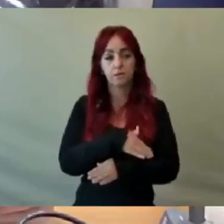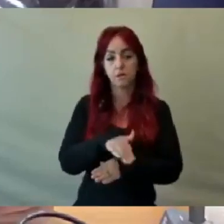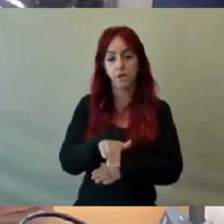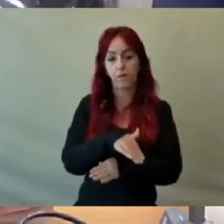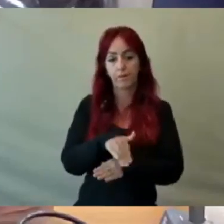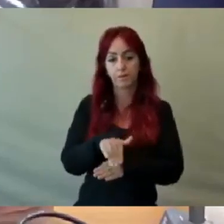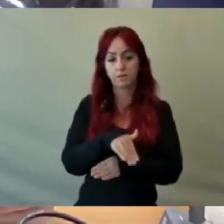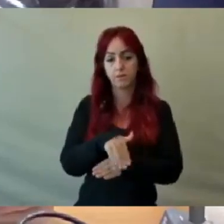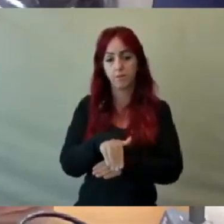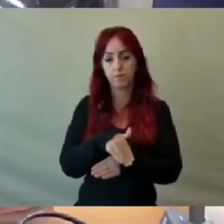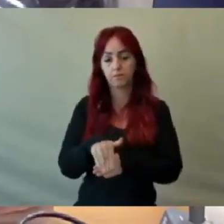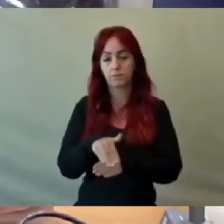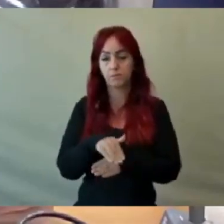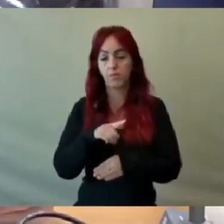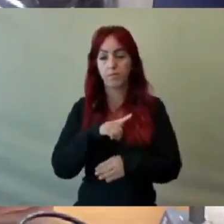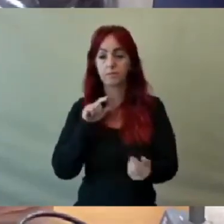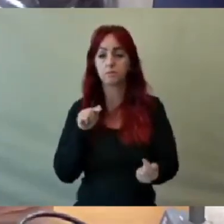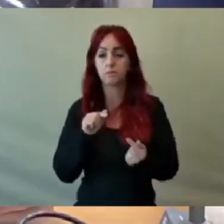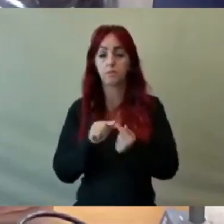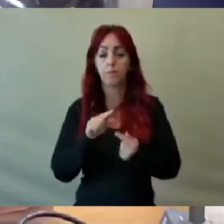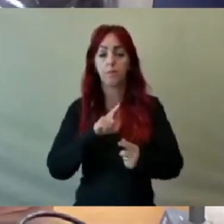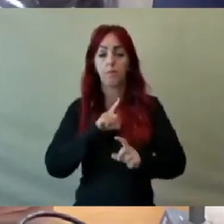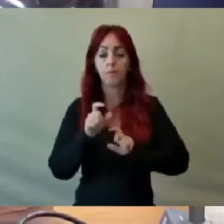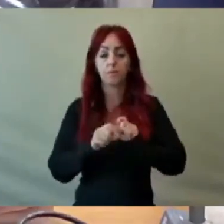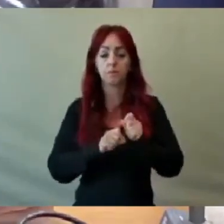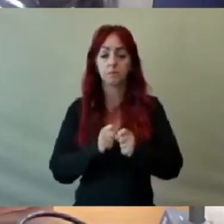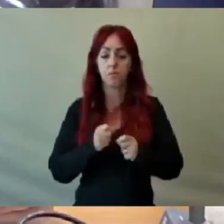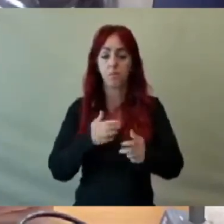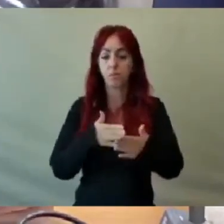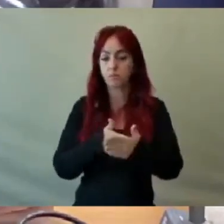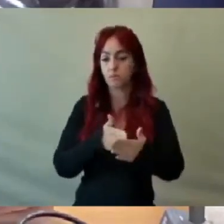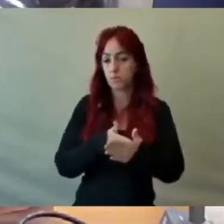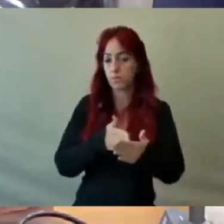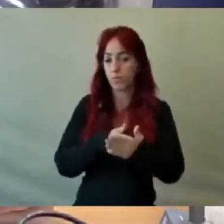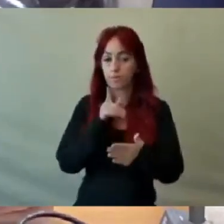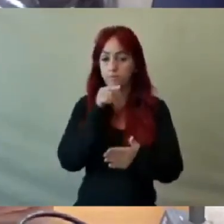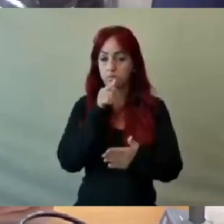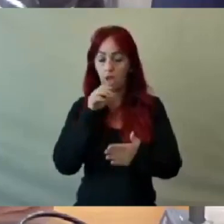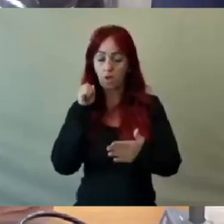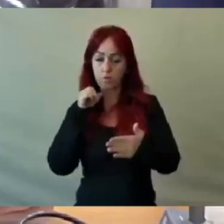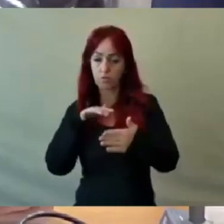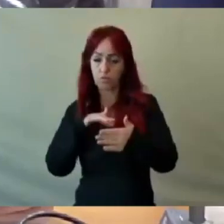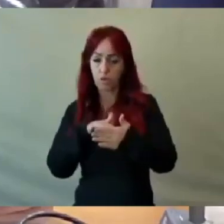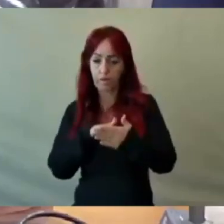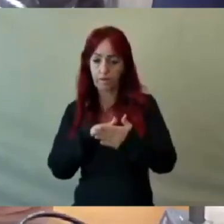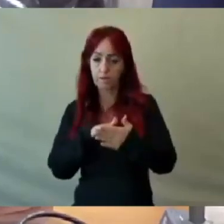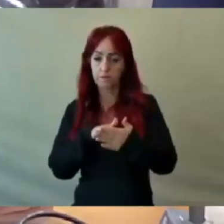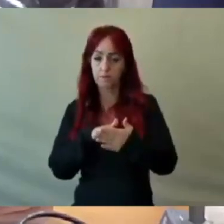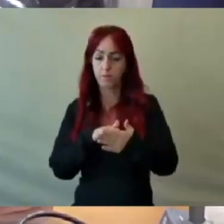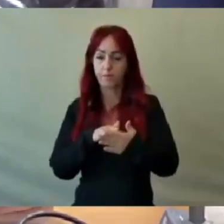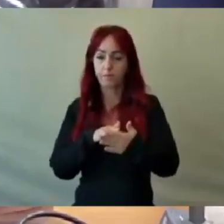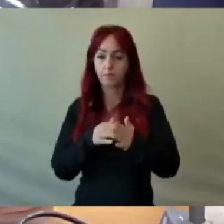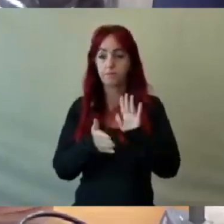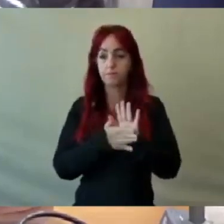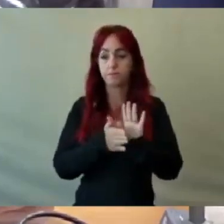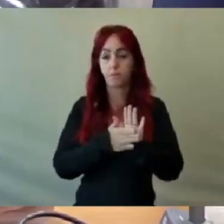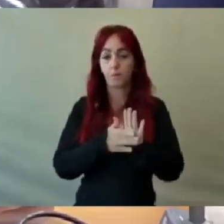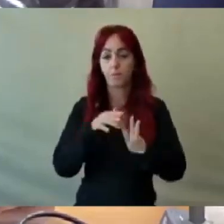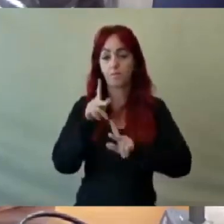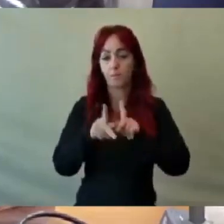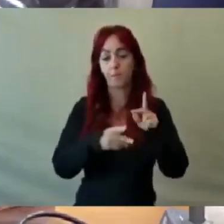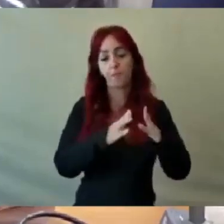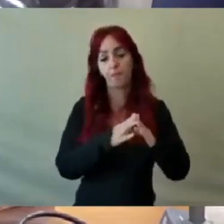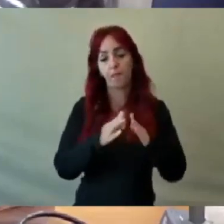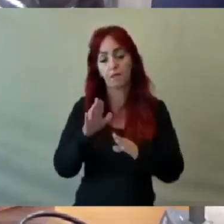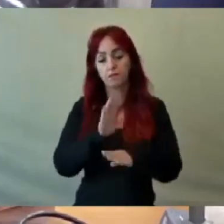propiciar a contenção de água pluvial, conforme demanda dos moradores do bairro. A data, 18 de 6,